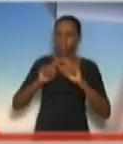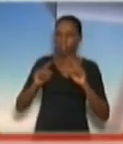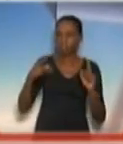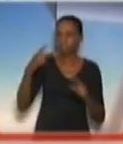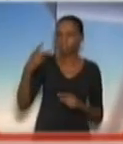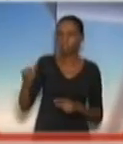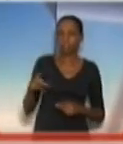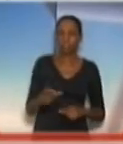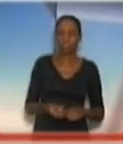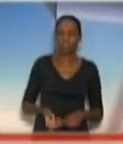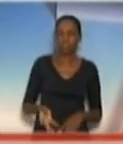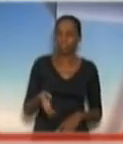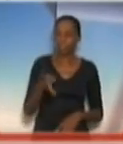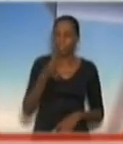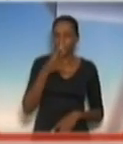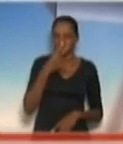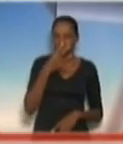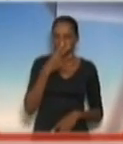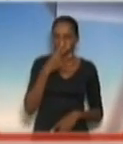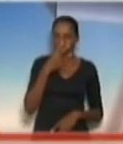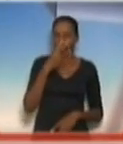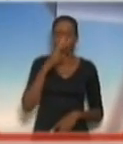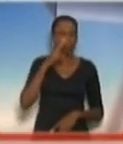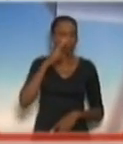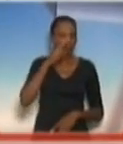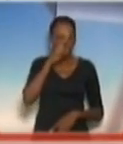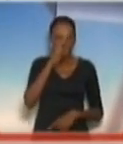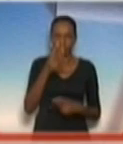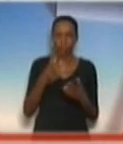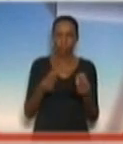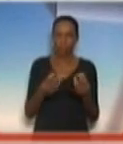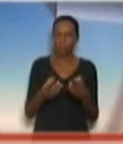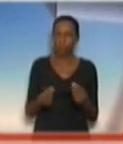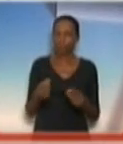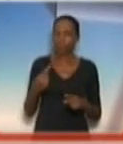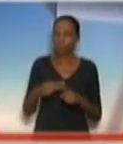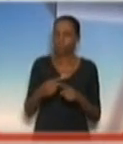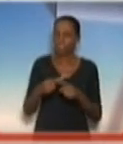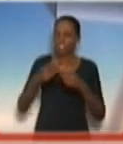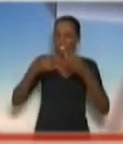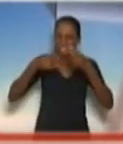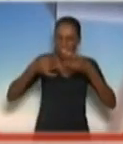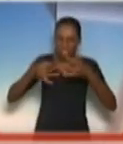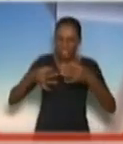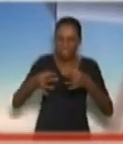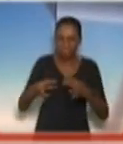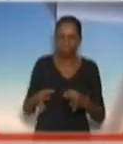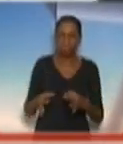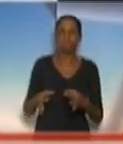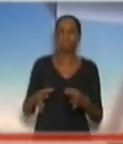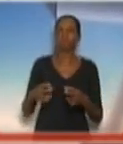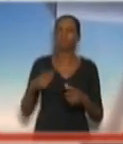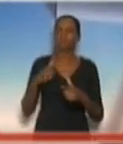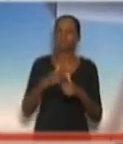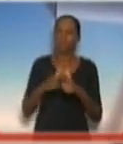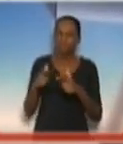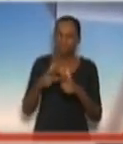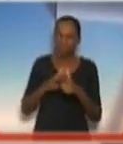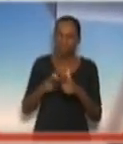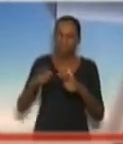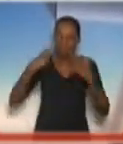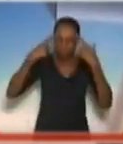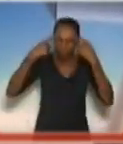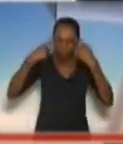são, assim, tenebrosos. Tenebrosos porque eles relatam uma situação de agressão